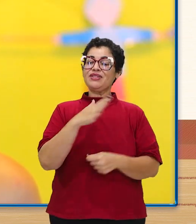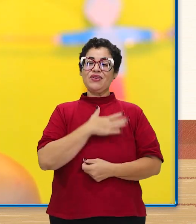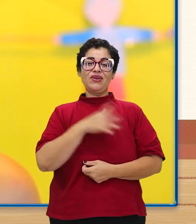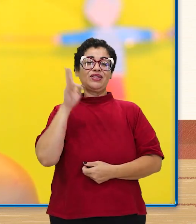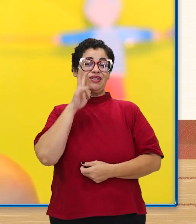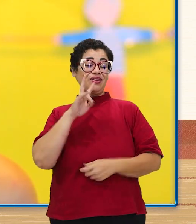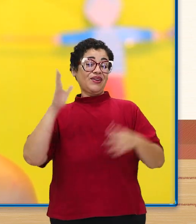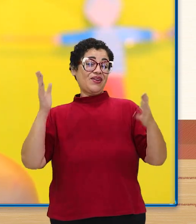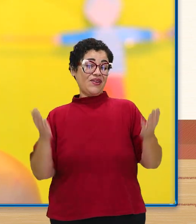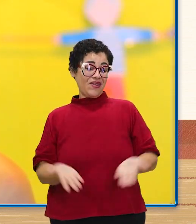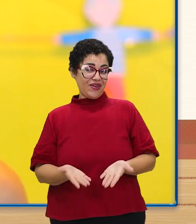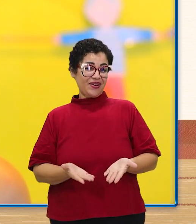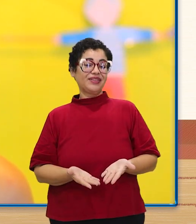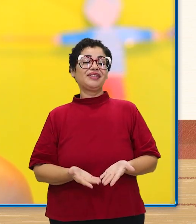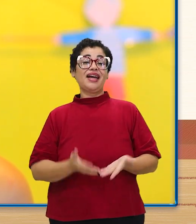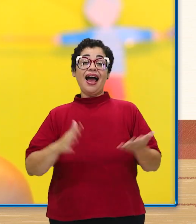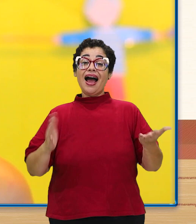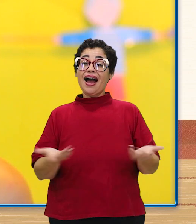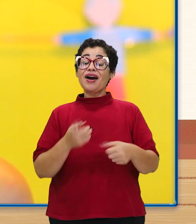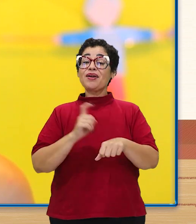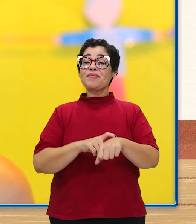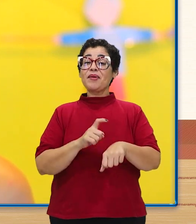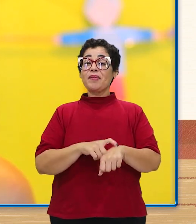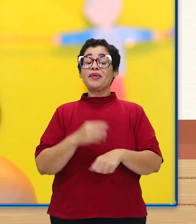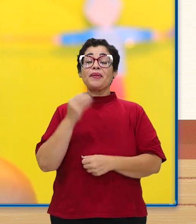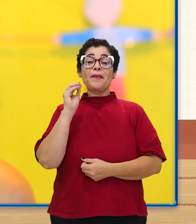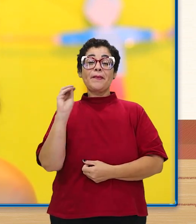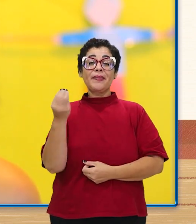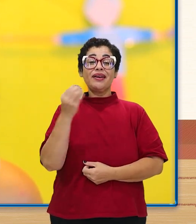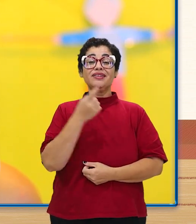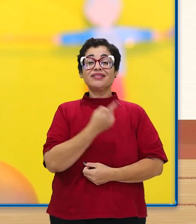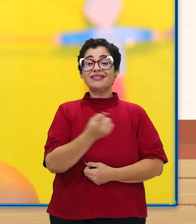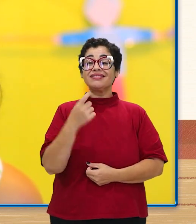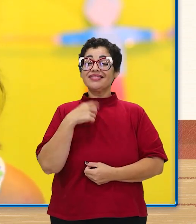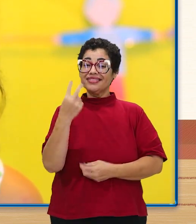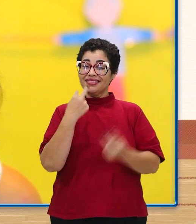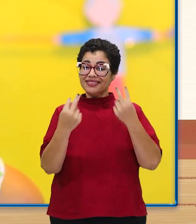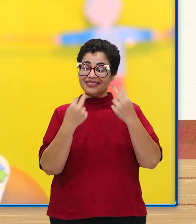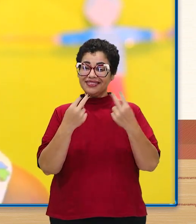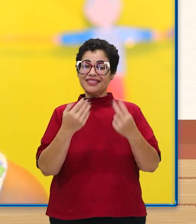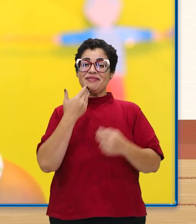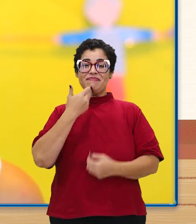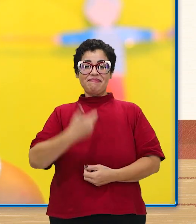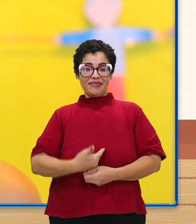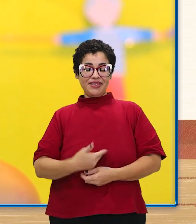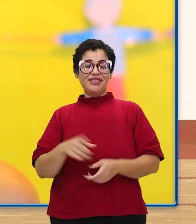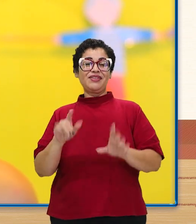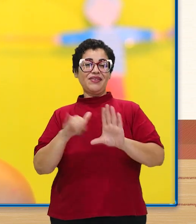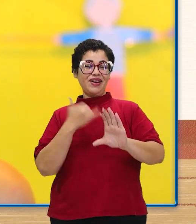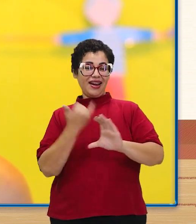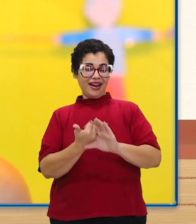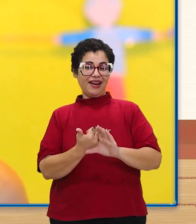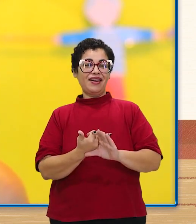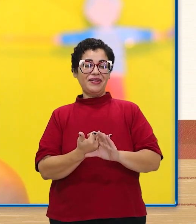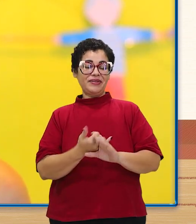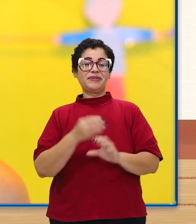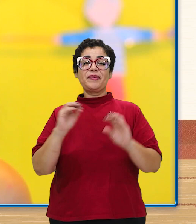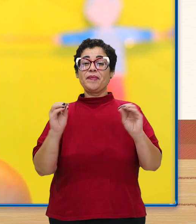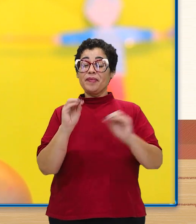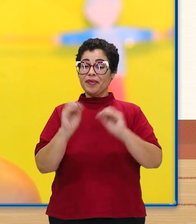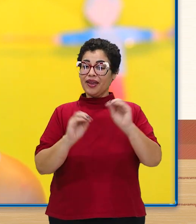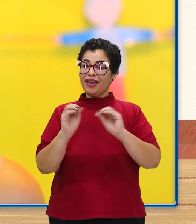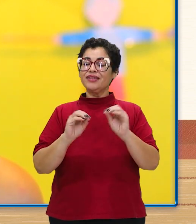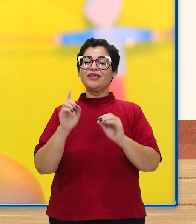gostado da história de hoje. Agora chegou a hora de mandar beijos para quem nos acompanha e que pediu aqui pelo canal. Os